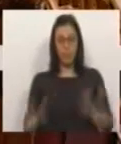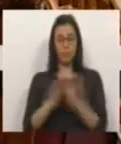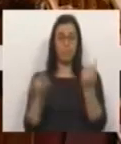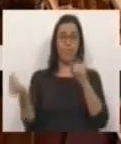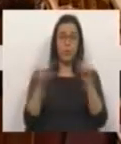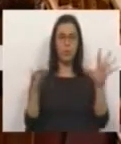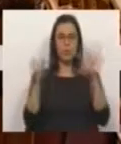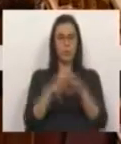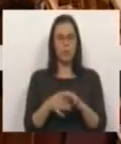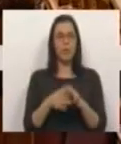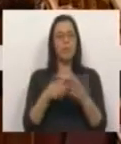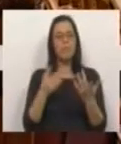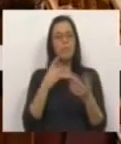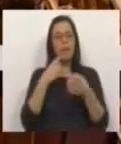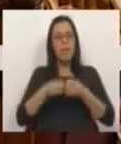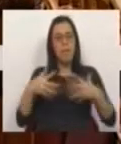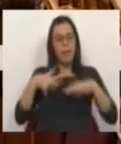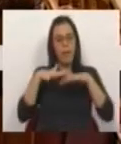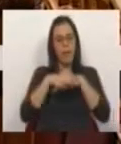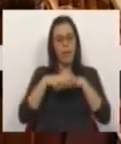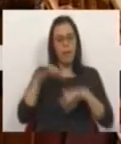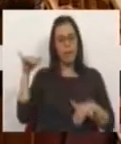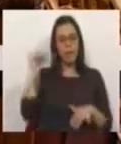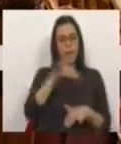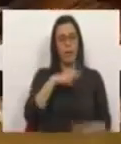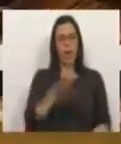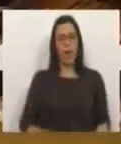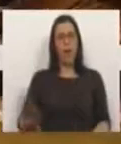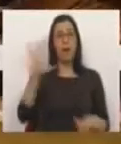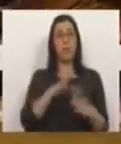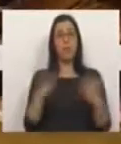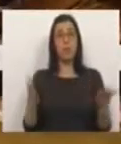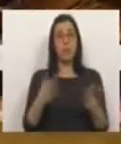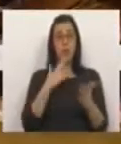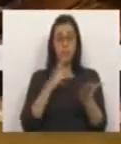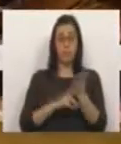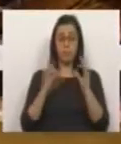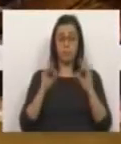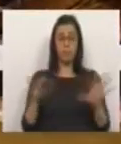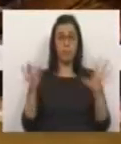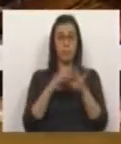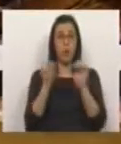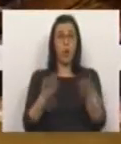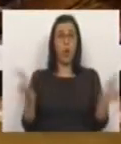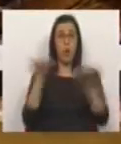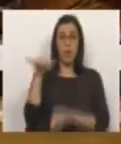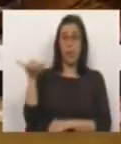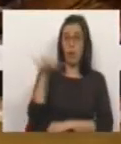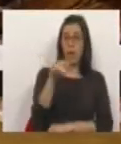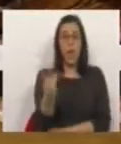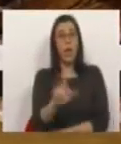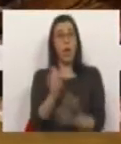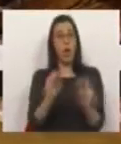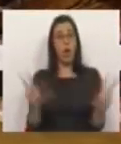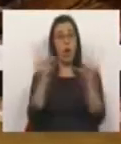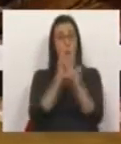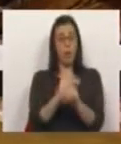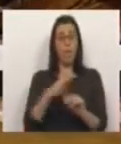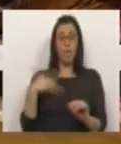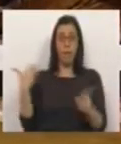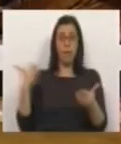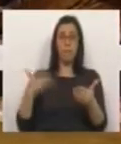A discussão sobre a expansão da rede de aeroportos nacionais e, concretamente, sobre o novo aeroporto de Lisboa